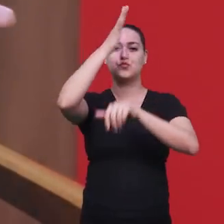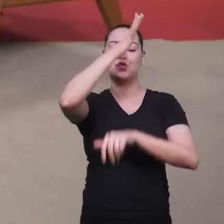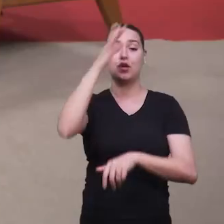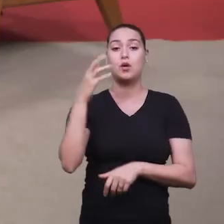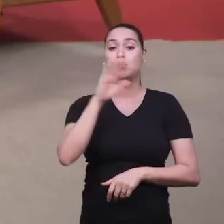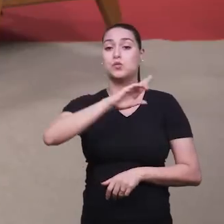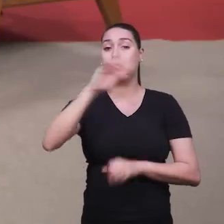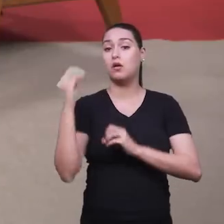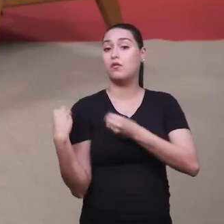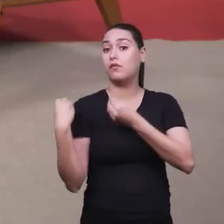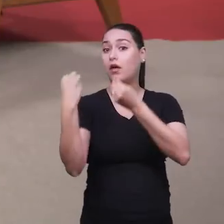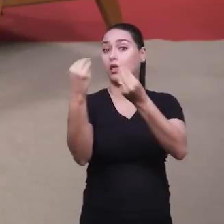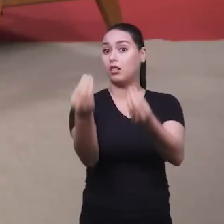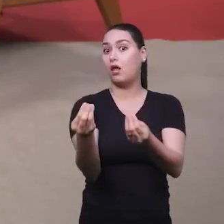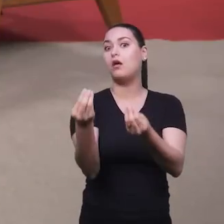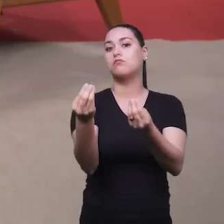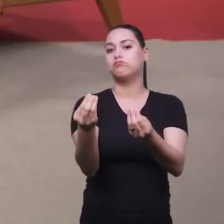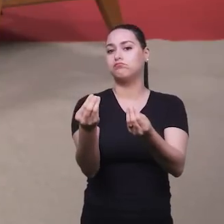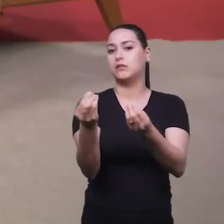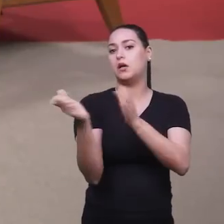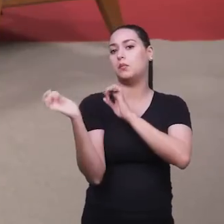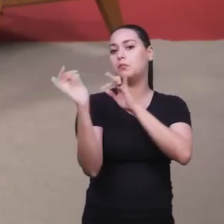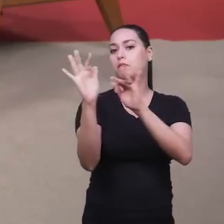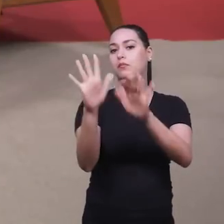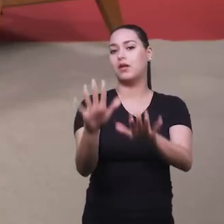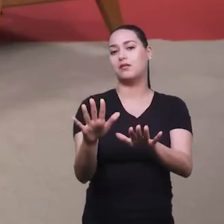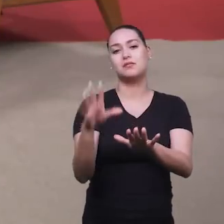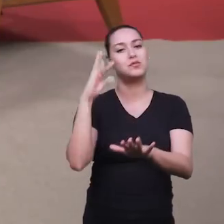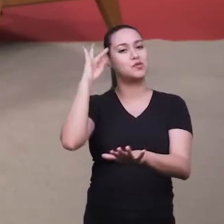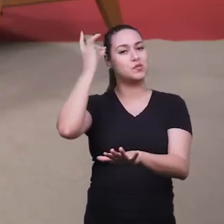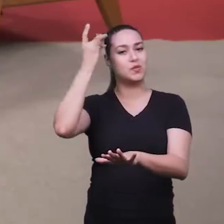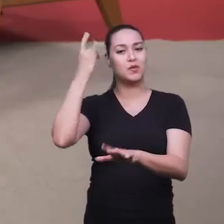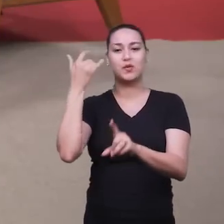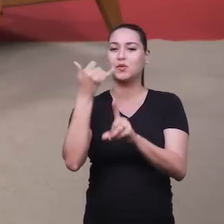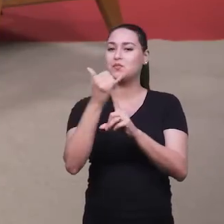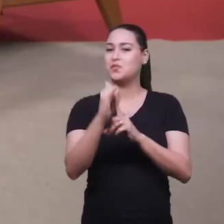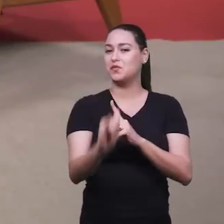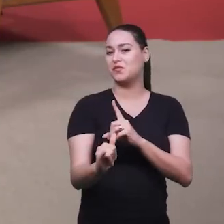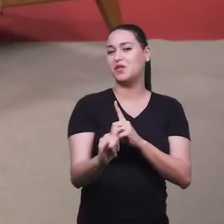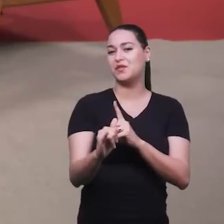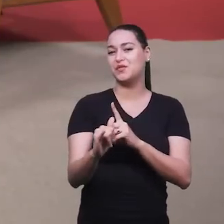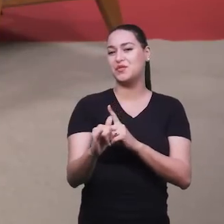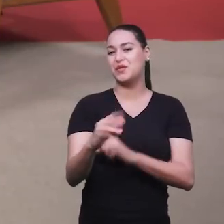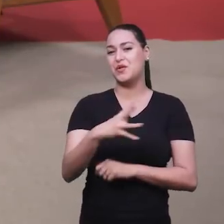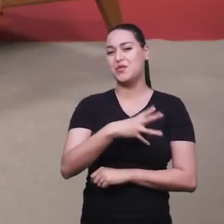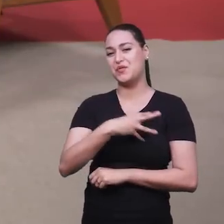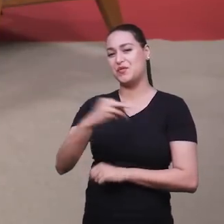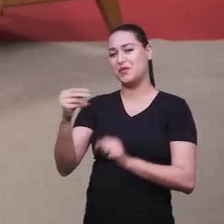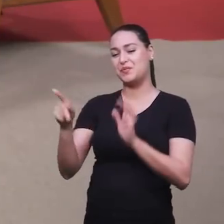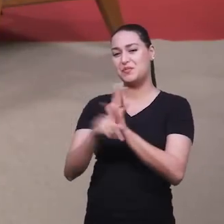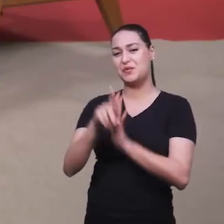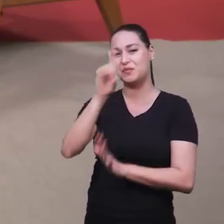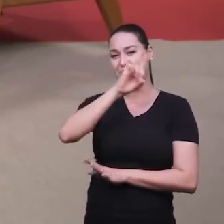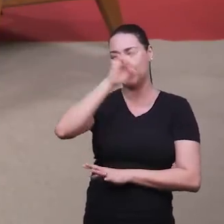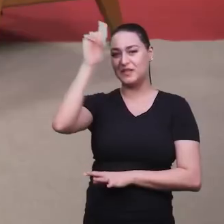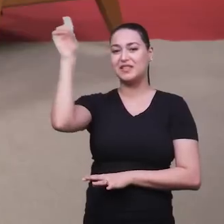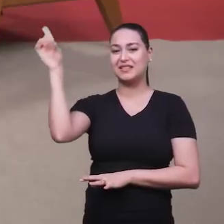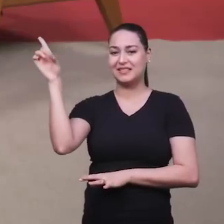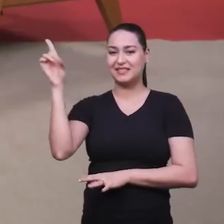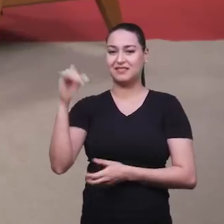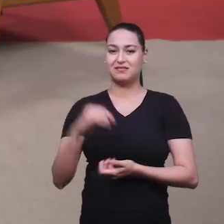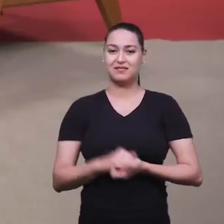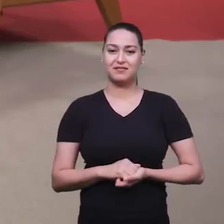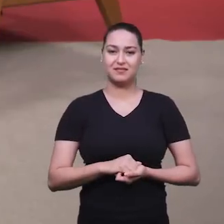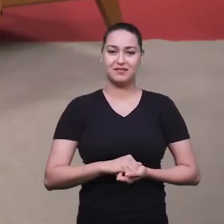e vai te fazer ser, no quesito, no ponto espiritual, profético,